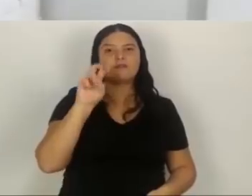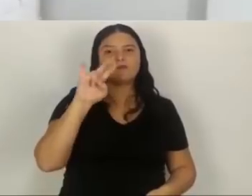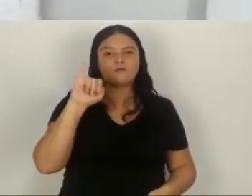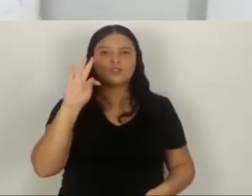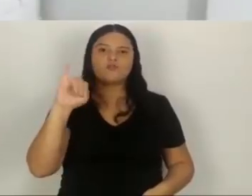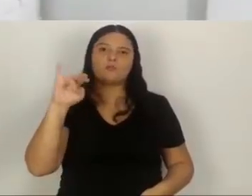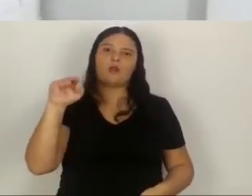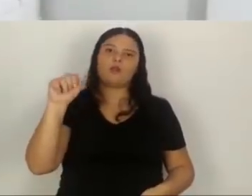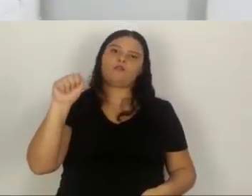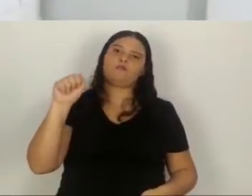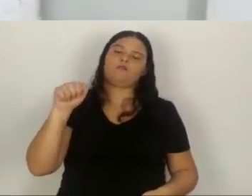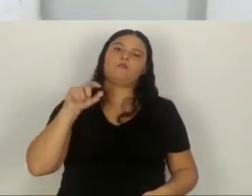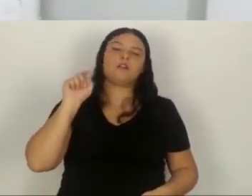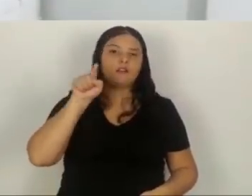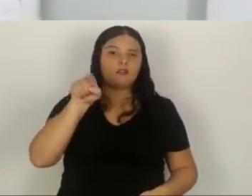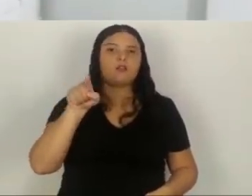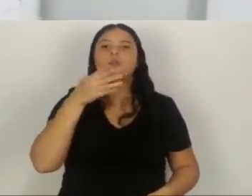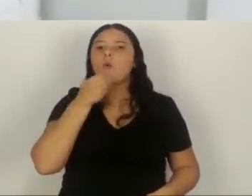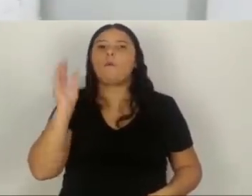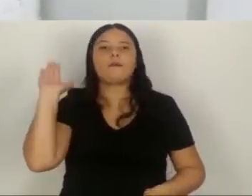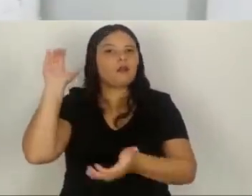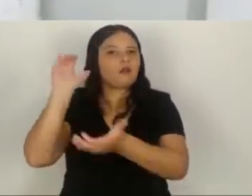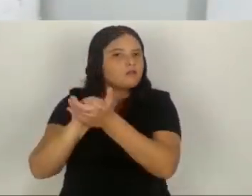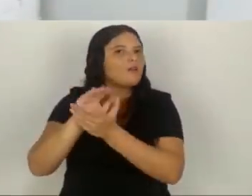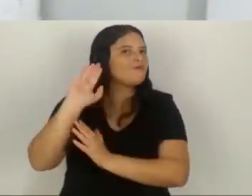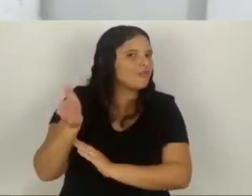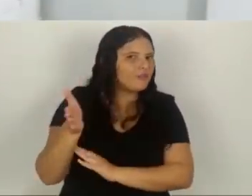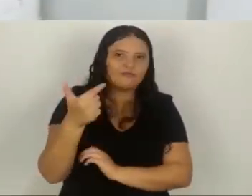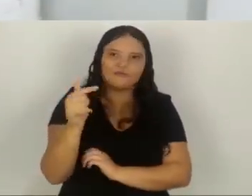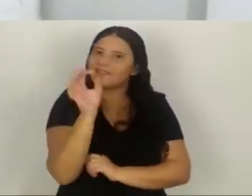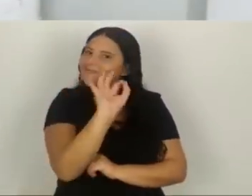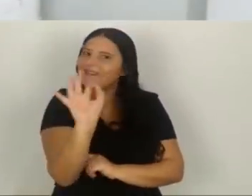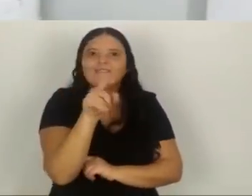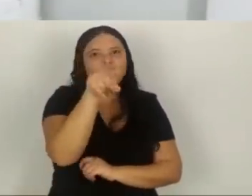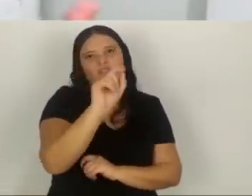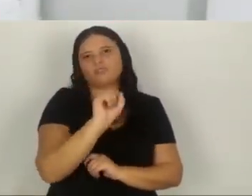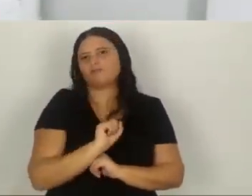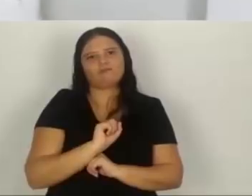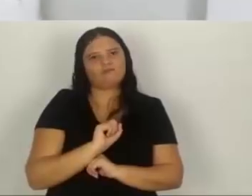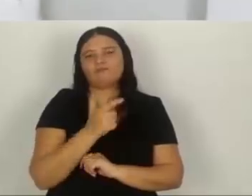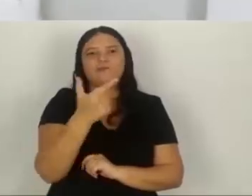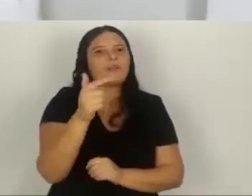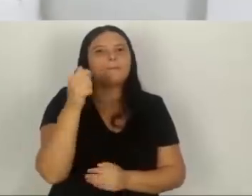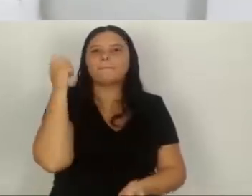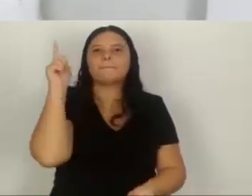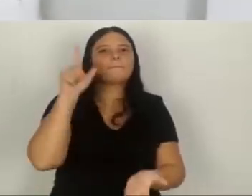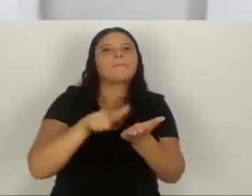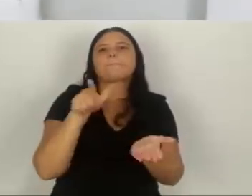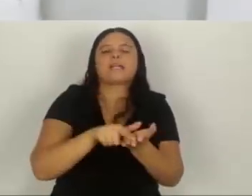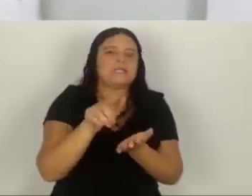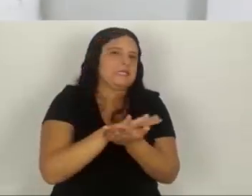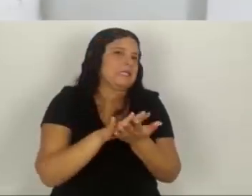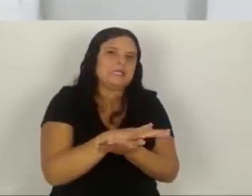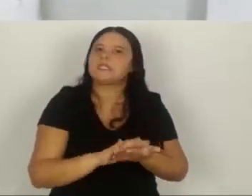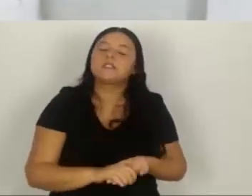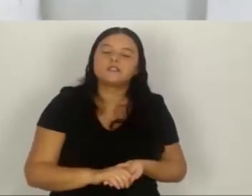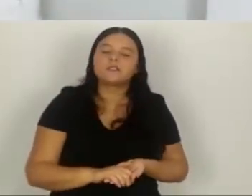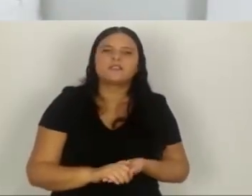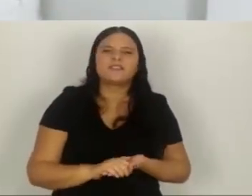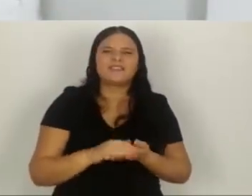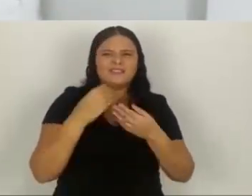abusivo. Ele é casado, ele não tem nada com você que seja assumido, e